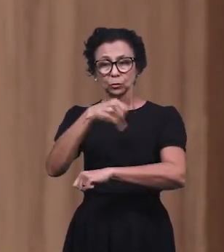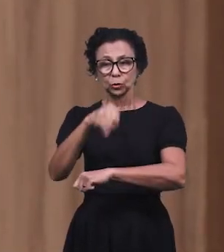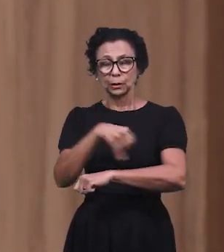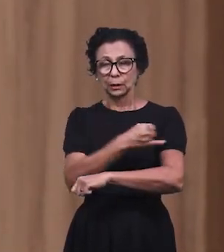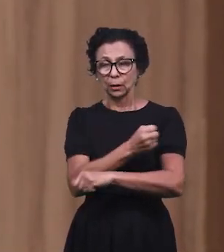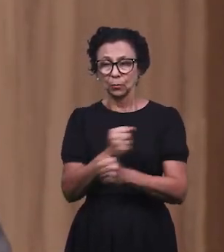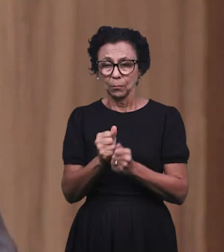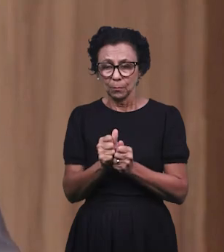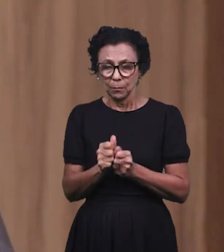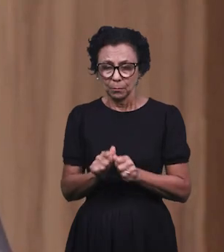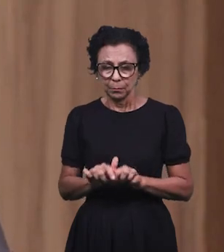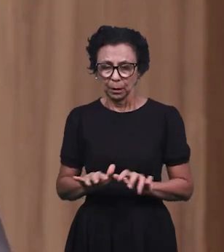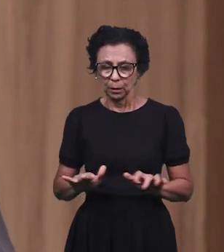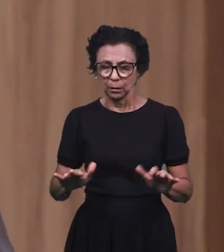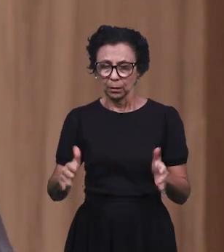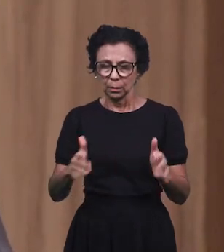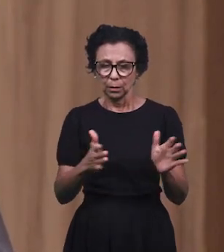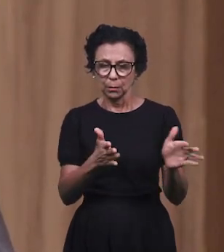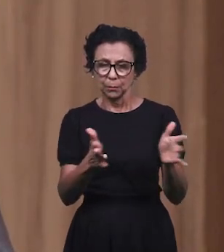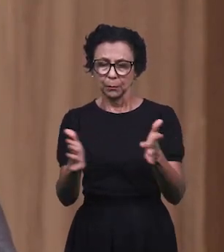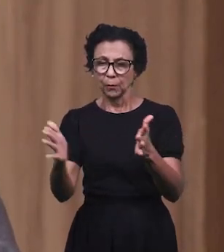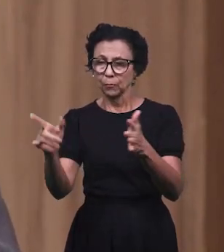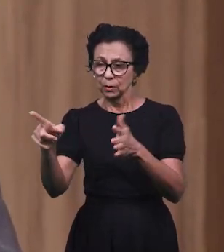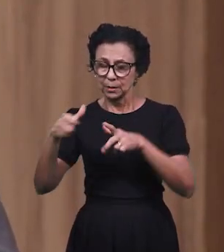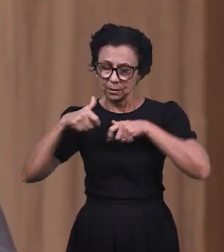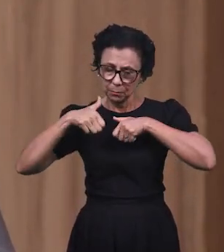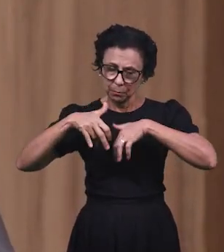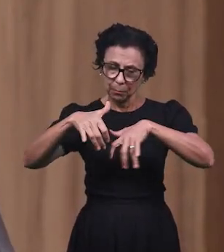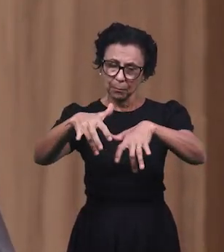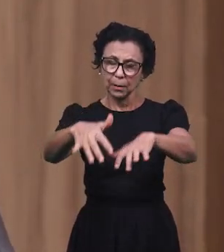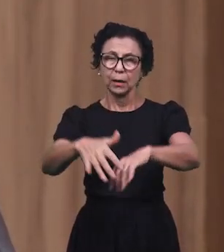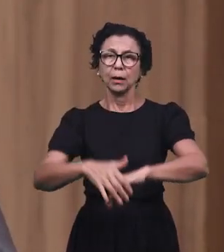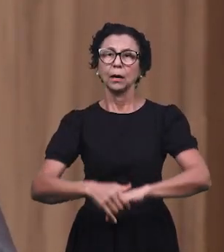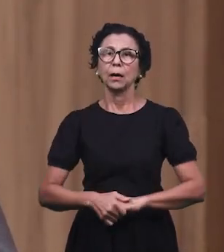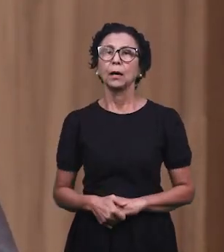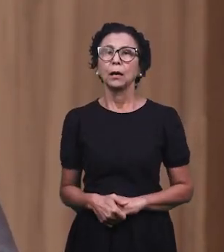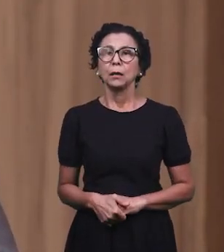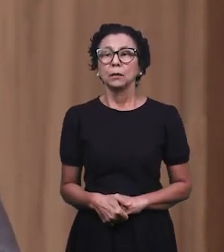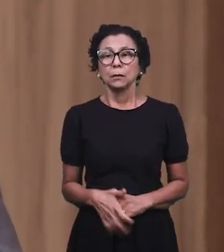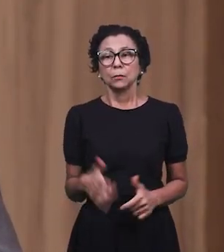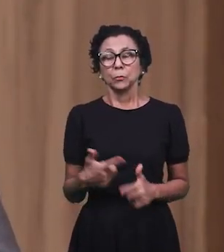pelo deserto, 40 anos de caminhada. Ali Moisés, né,